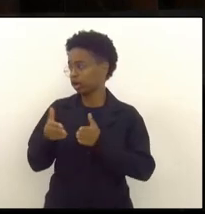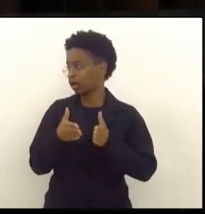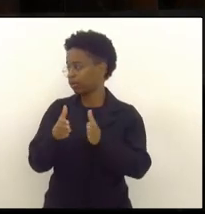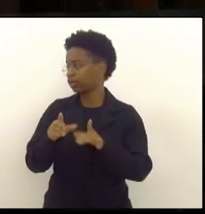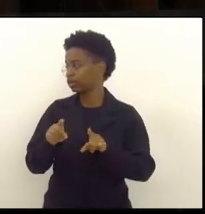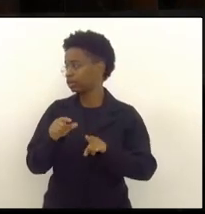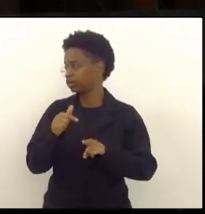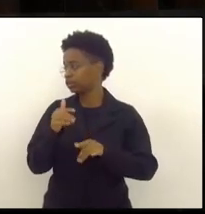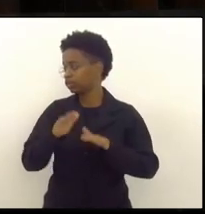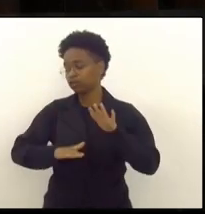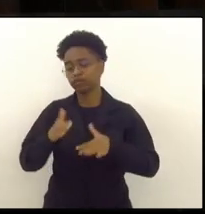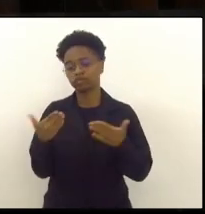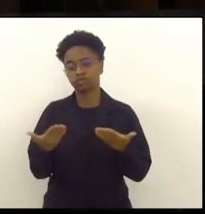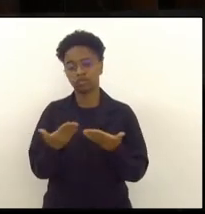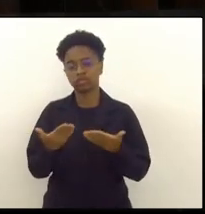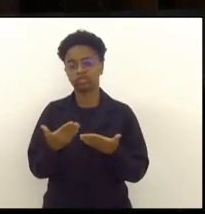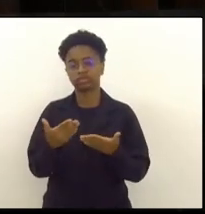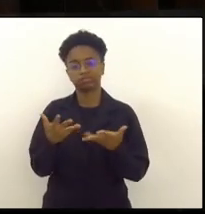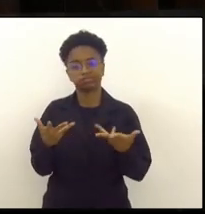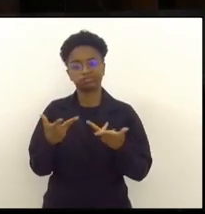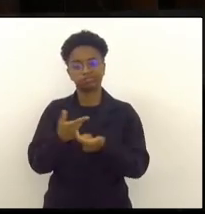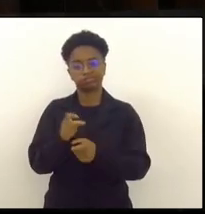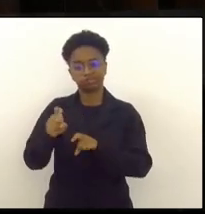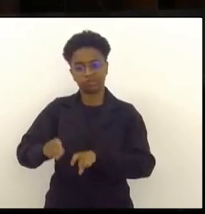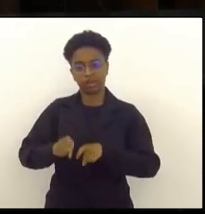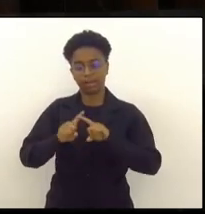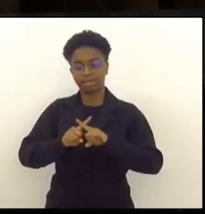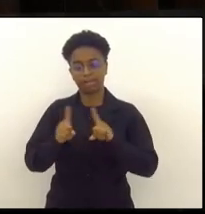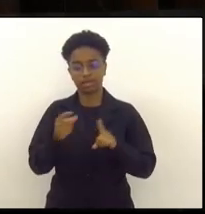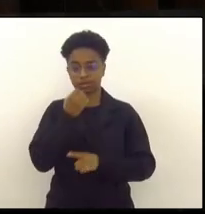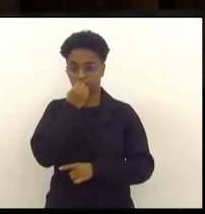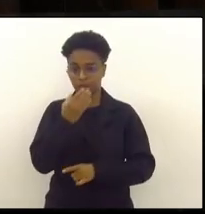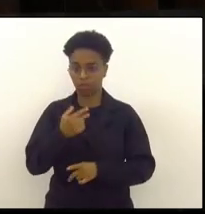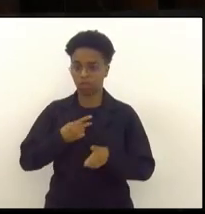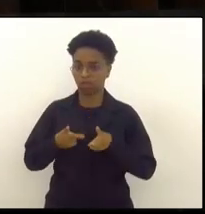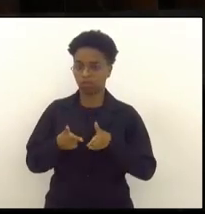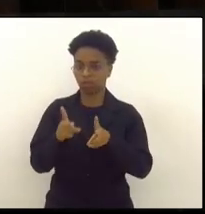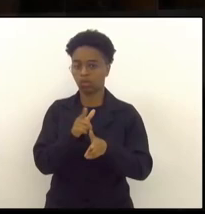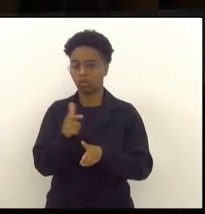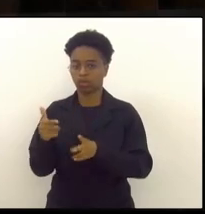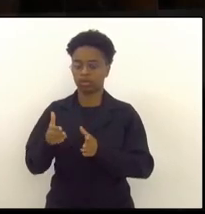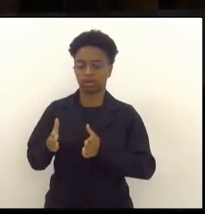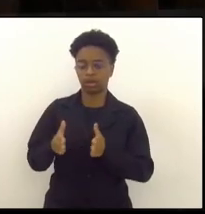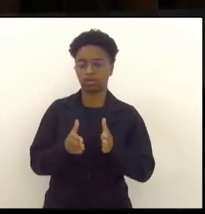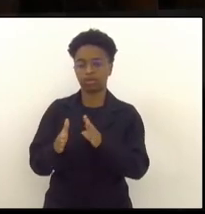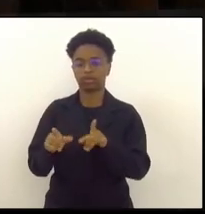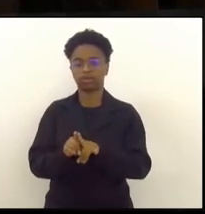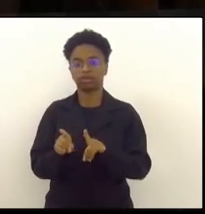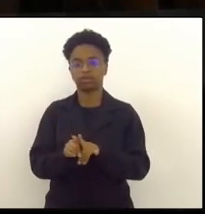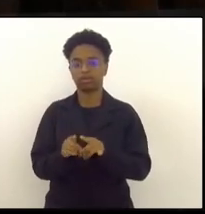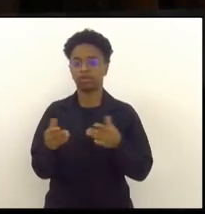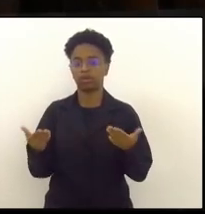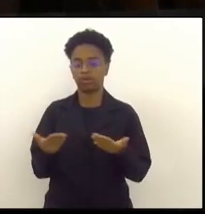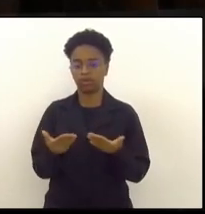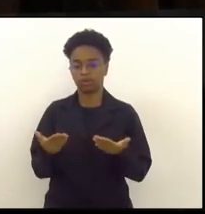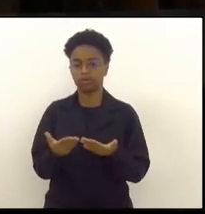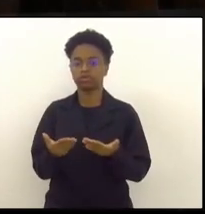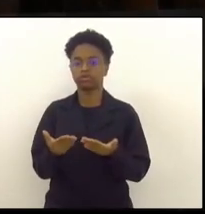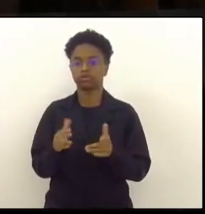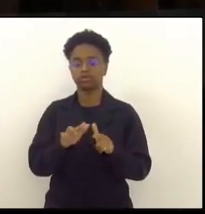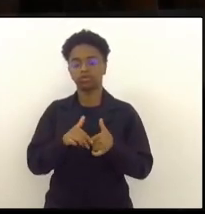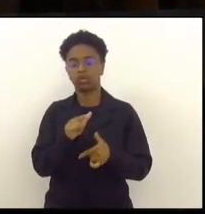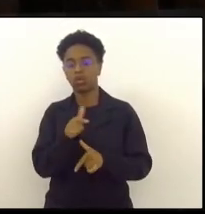exímia agricultora hoje, talvez, mas que bom que eu segui por outro caminho, que hoje... Pelas